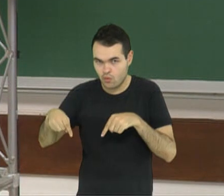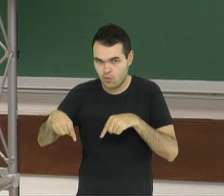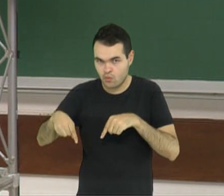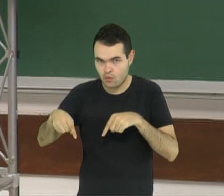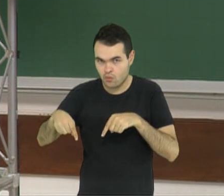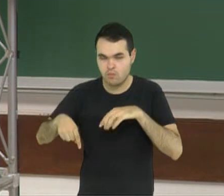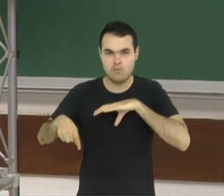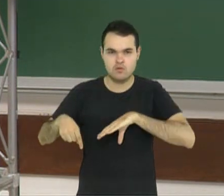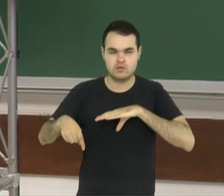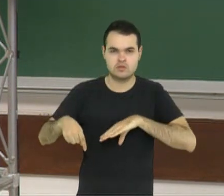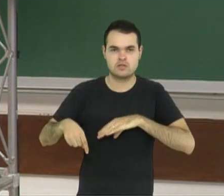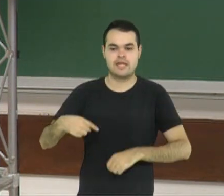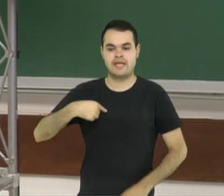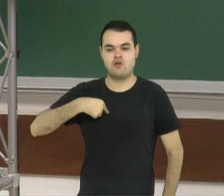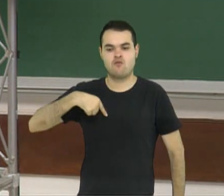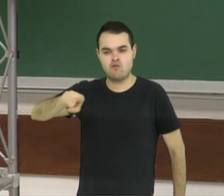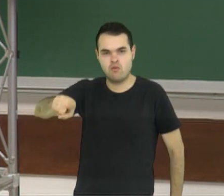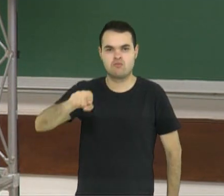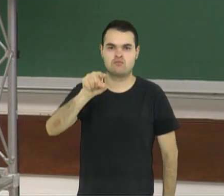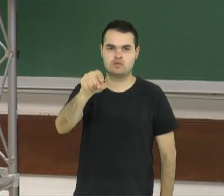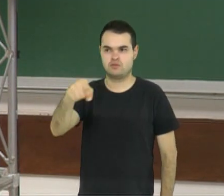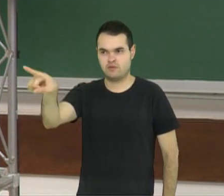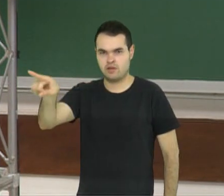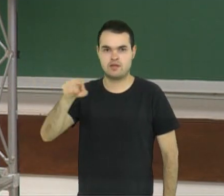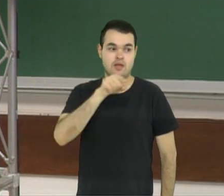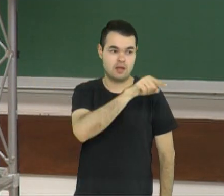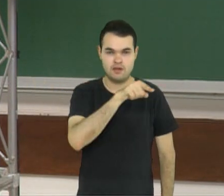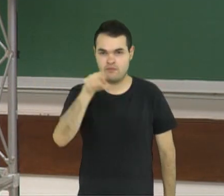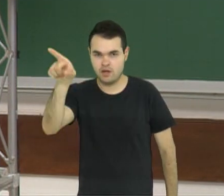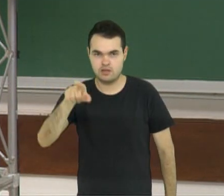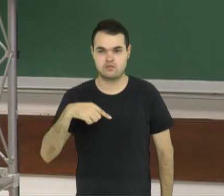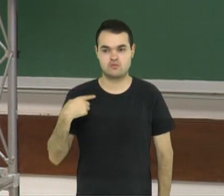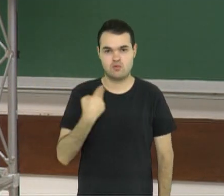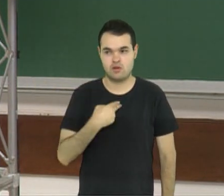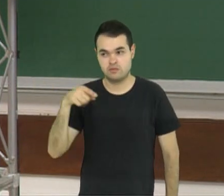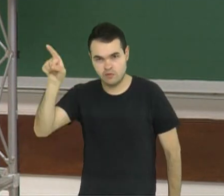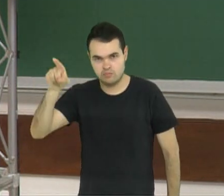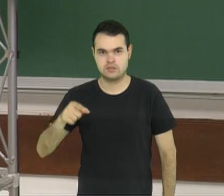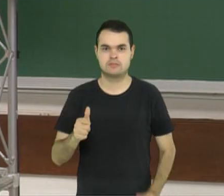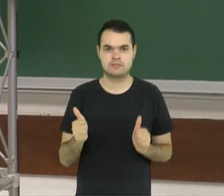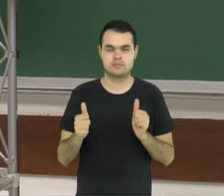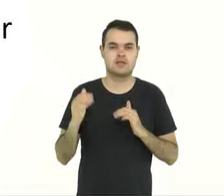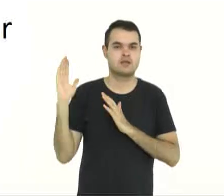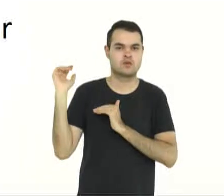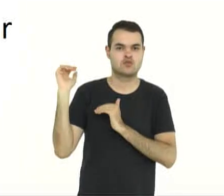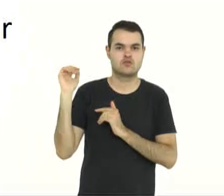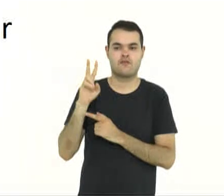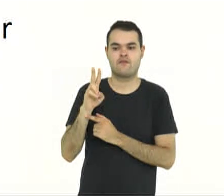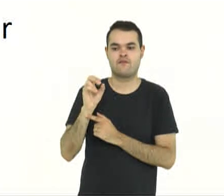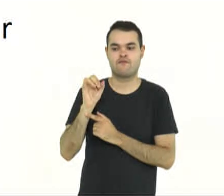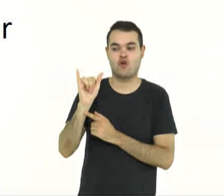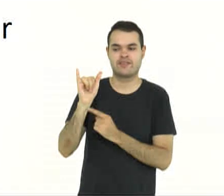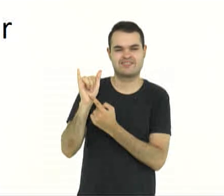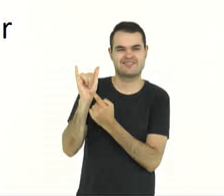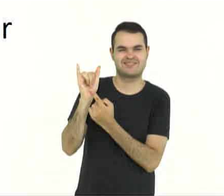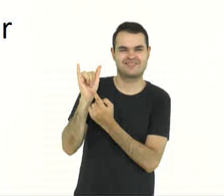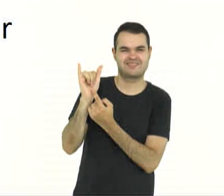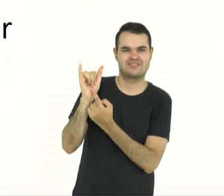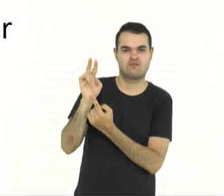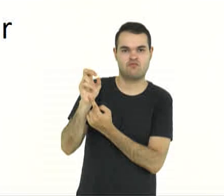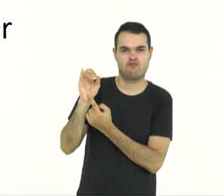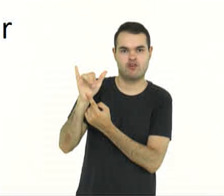falar em português, ficar mais fácil. Eu vou, tu vas, ele vai, nós vamos. Em espanhol, yo voy. Então, ele